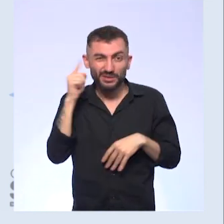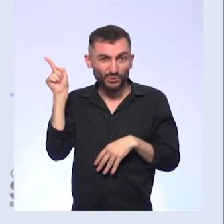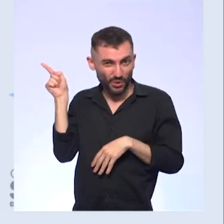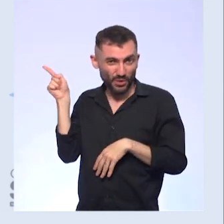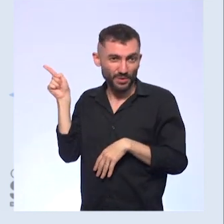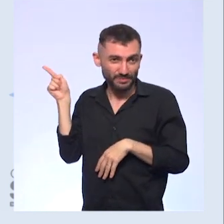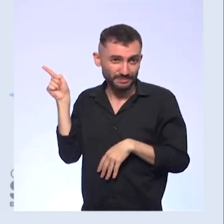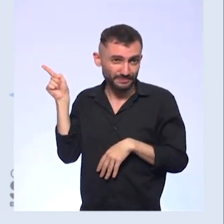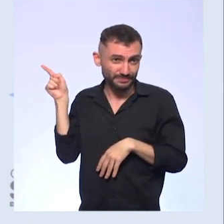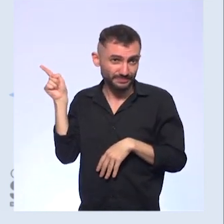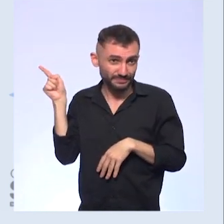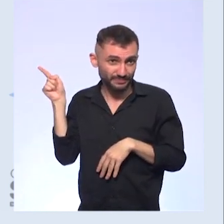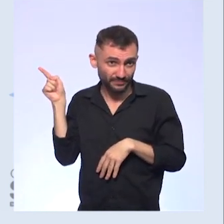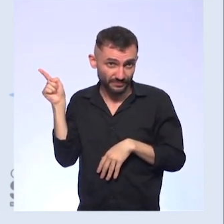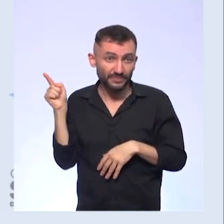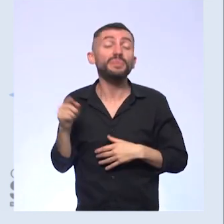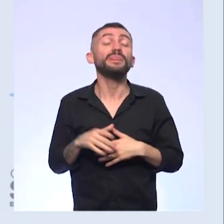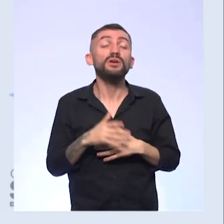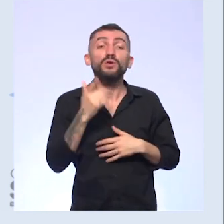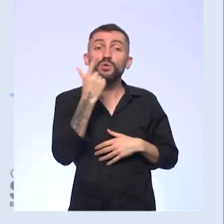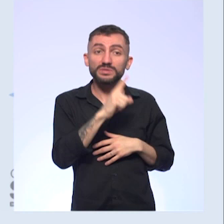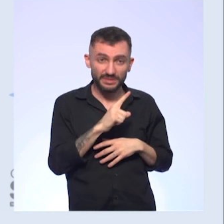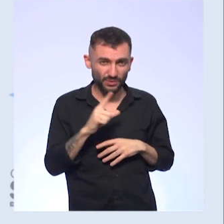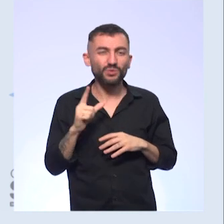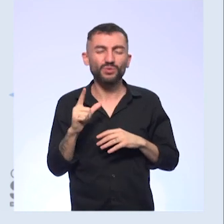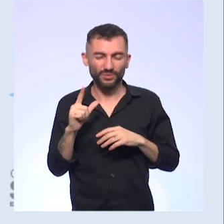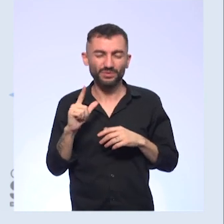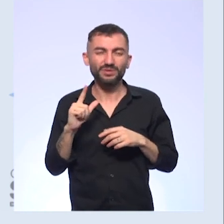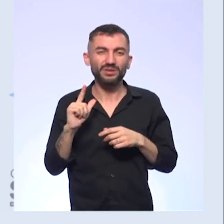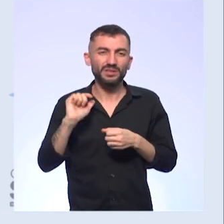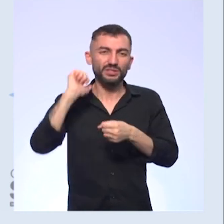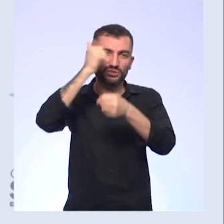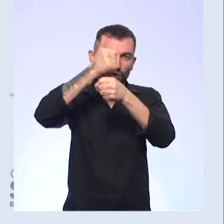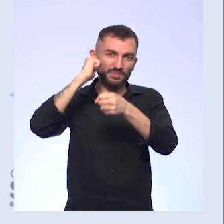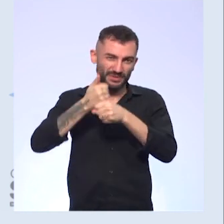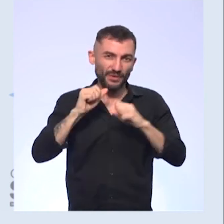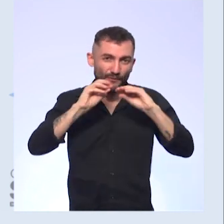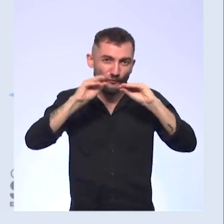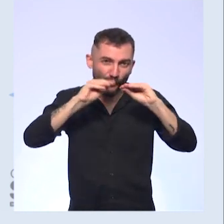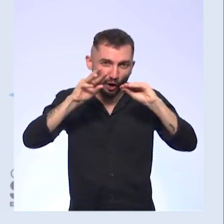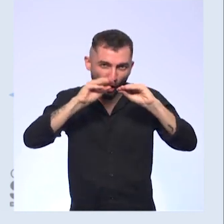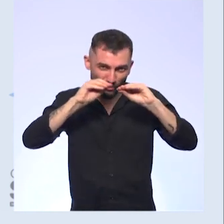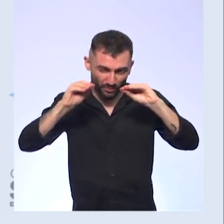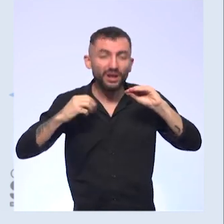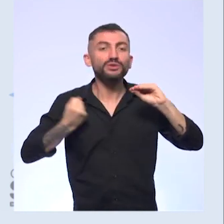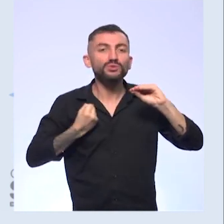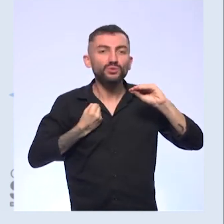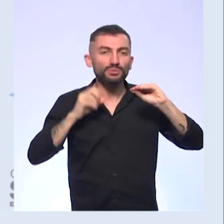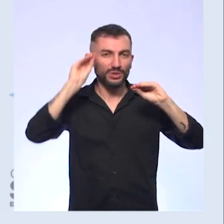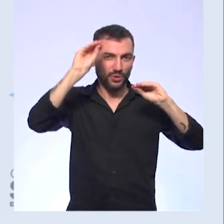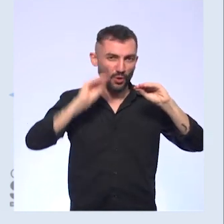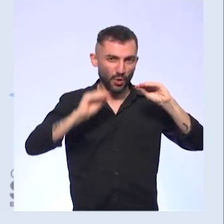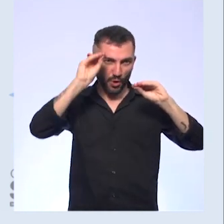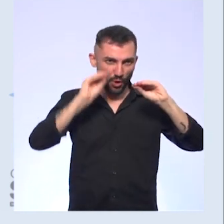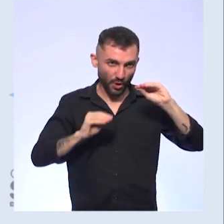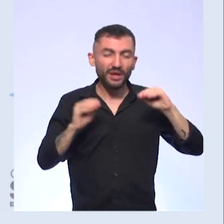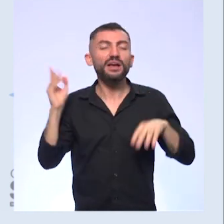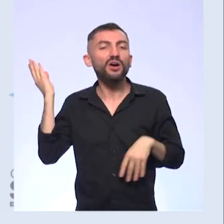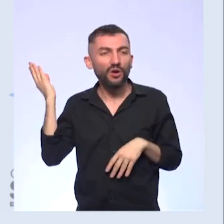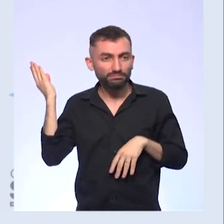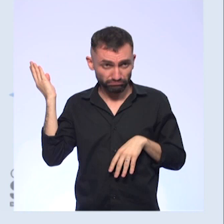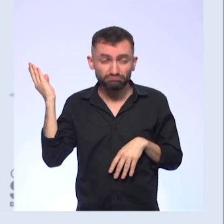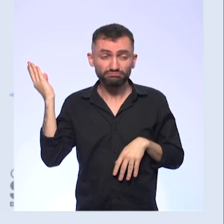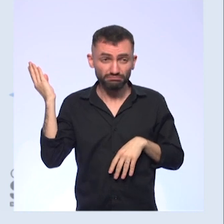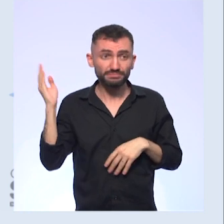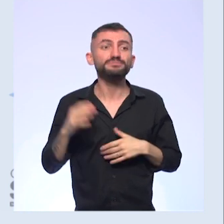equação mesmo 10 eu vou tentar agora aqui na verdade vamos ver que que eu faço para jogar Holanda jogo é